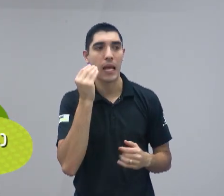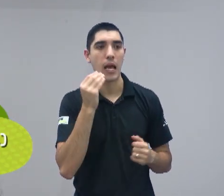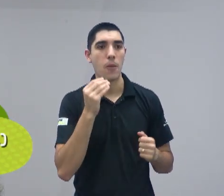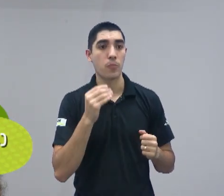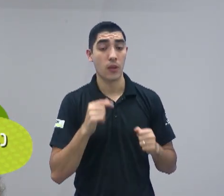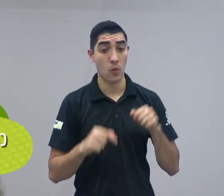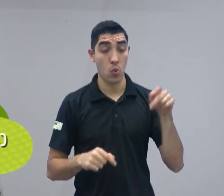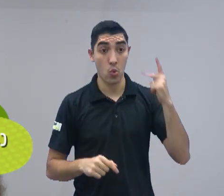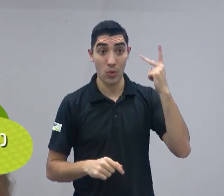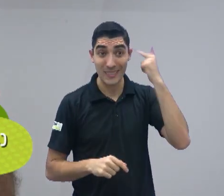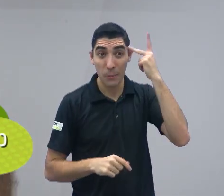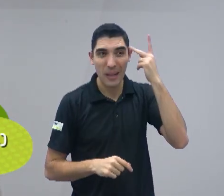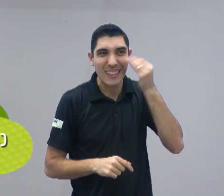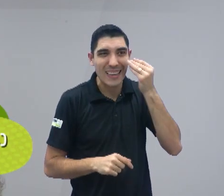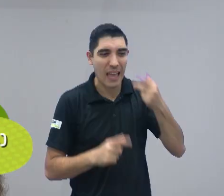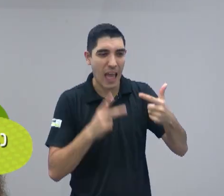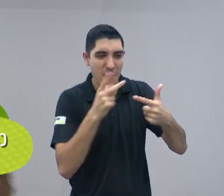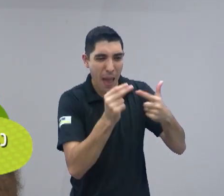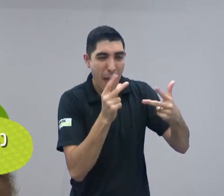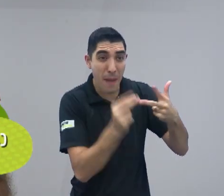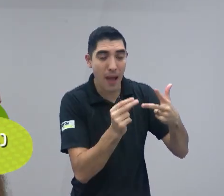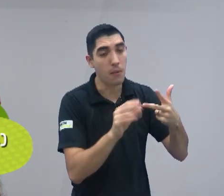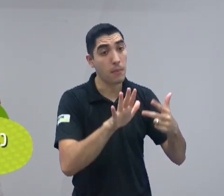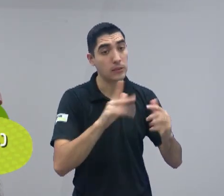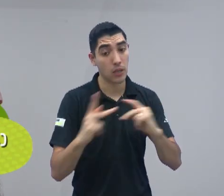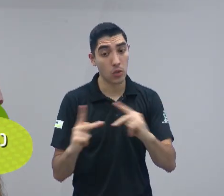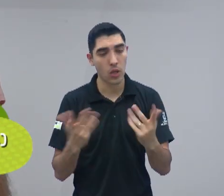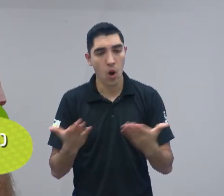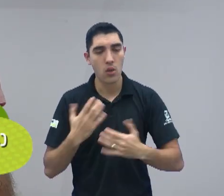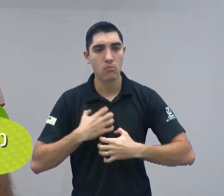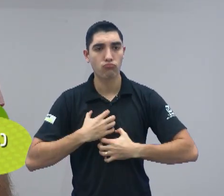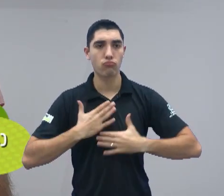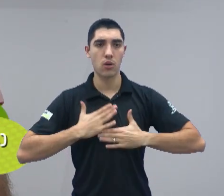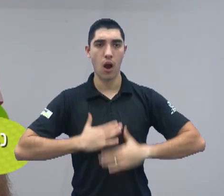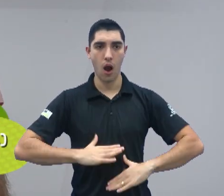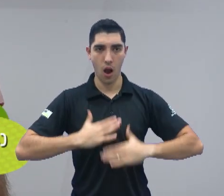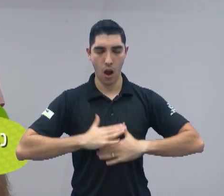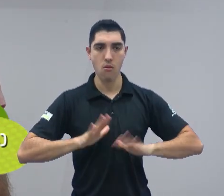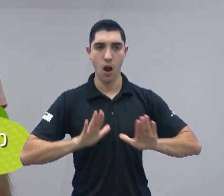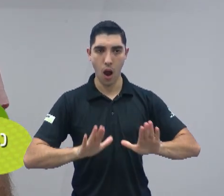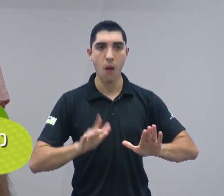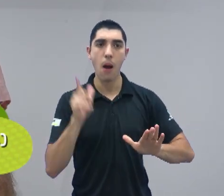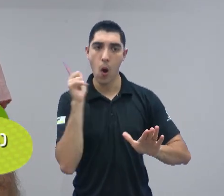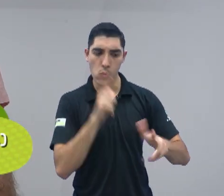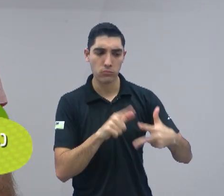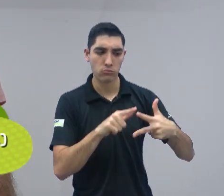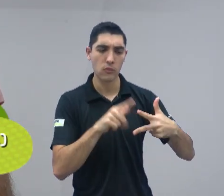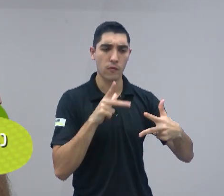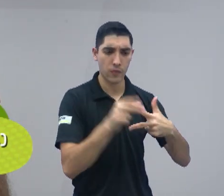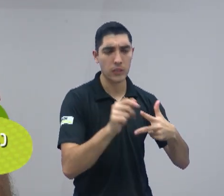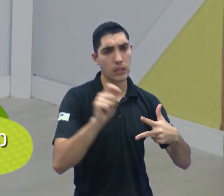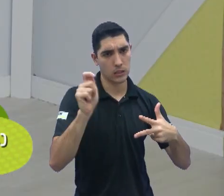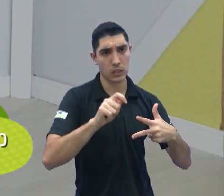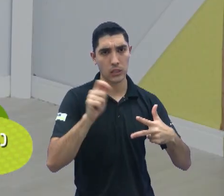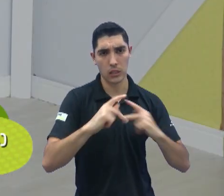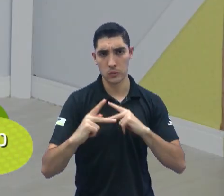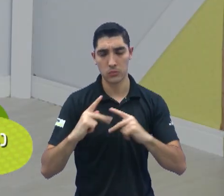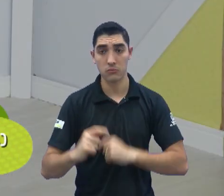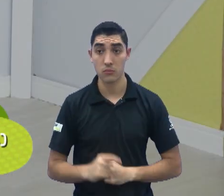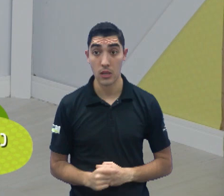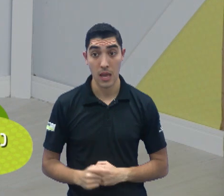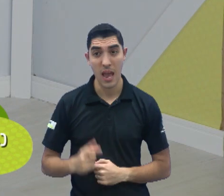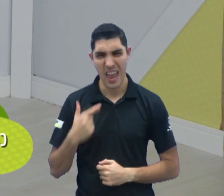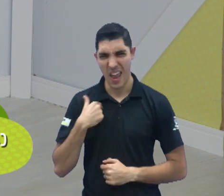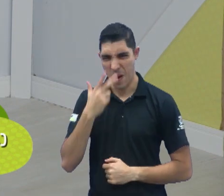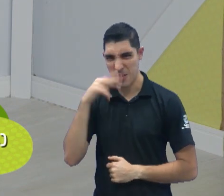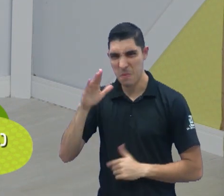ser campeão é do São Paulo. São José vai até talvez um pouco mais tranquilo para tentar reverter esse cenário e tem totais condições de fazer isso, Vieira. Eu não acho que vai mais tranquilo